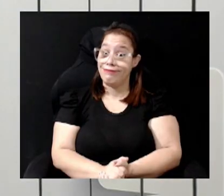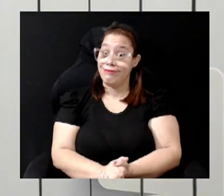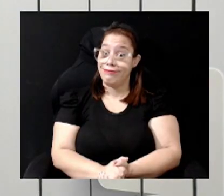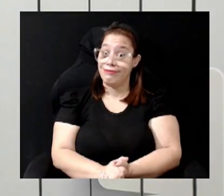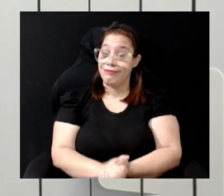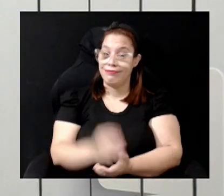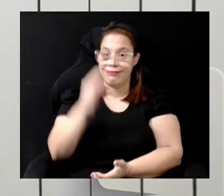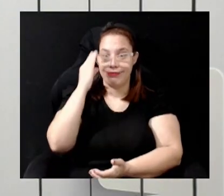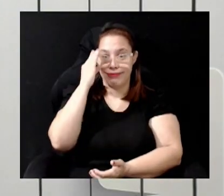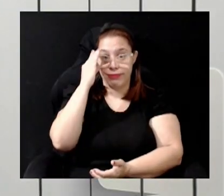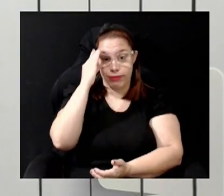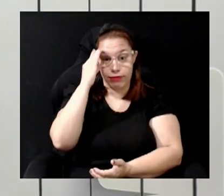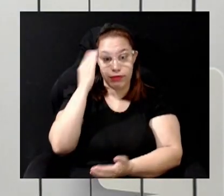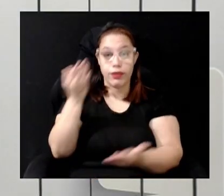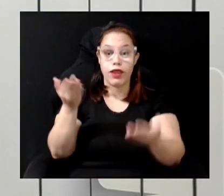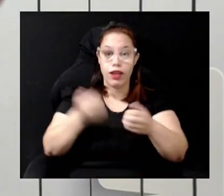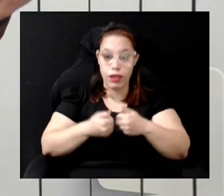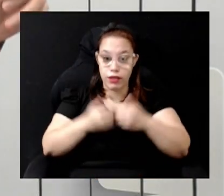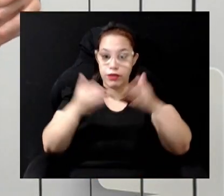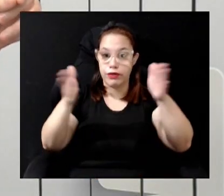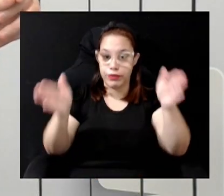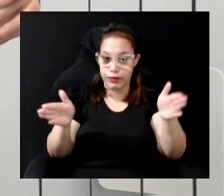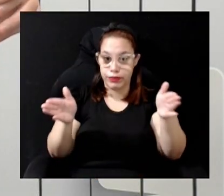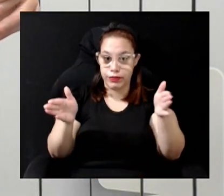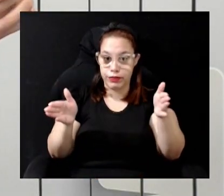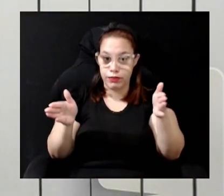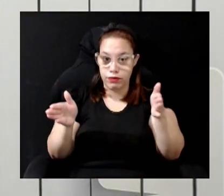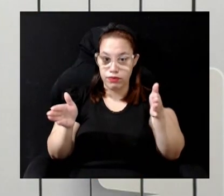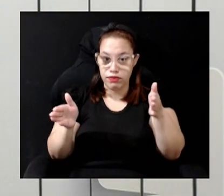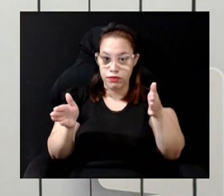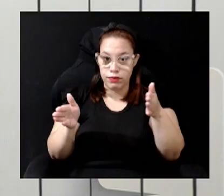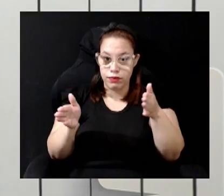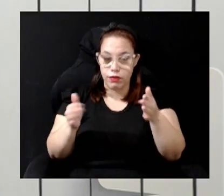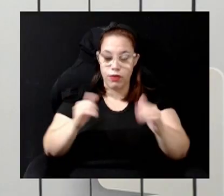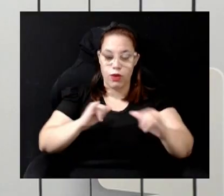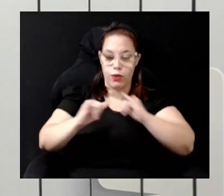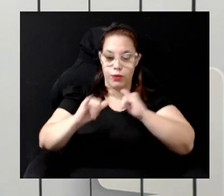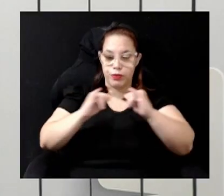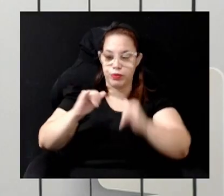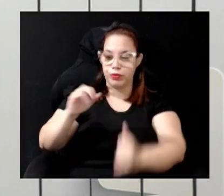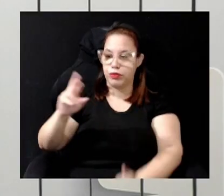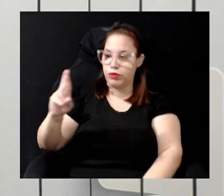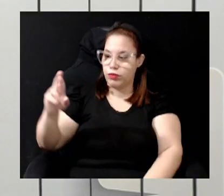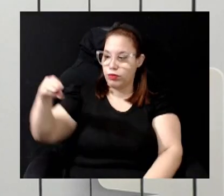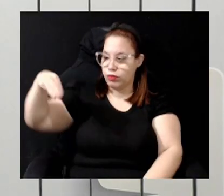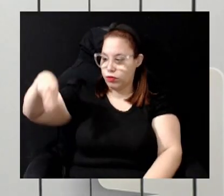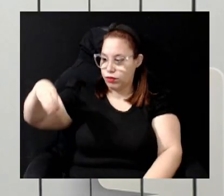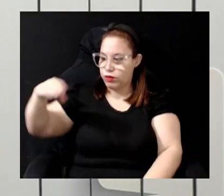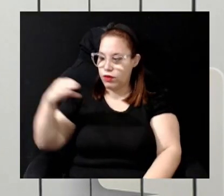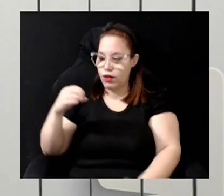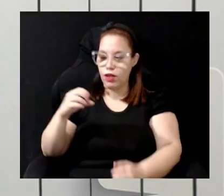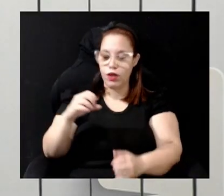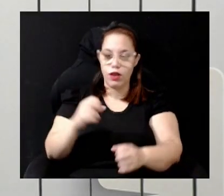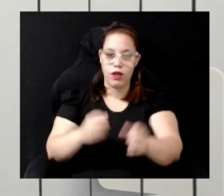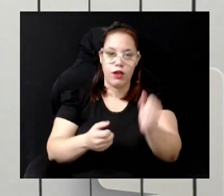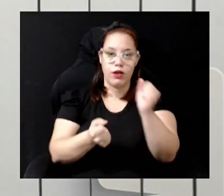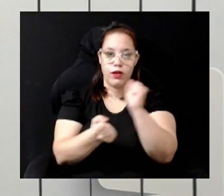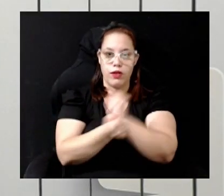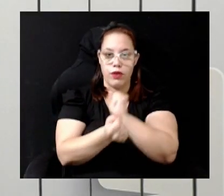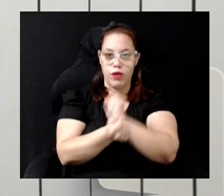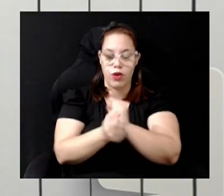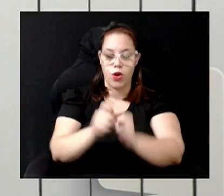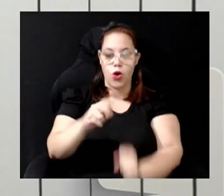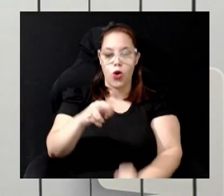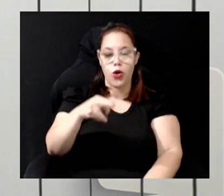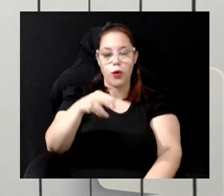E a gente abre a edição de hoje com as notícias da metrópole, porque a ortopedia do Hospital Mário Gatti Ouro Verde ganhou